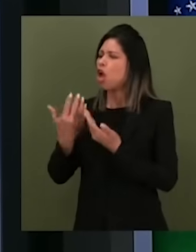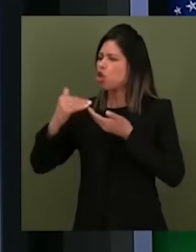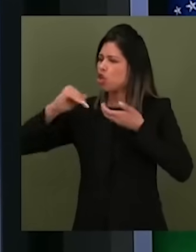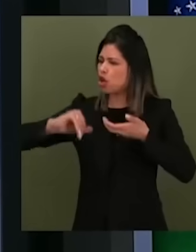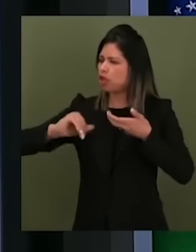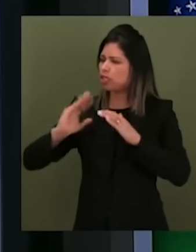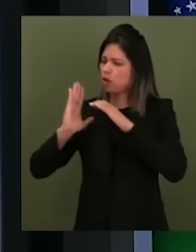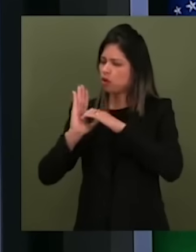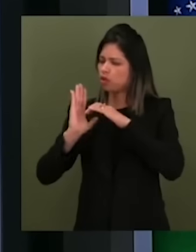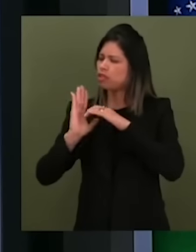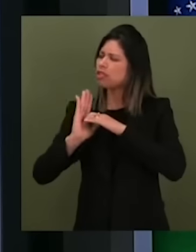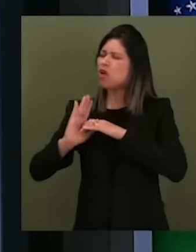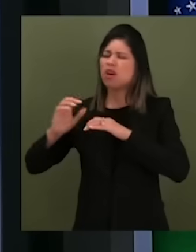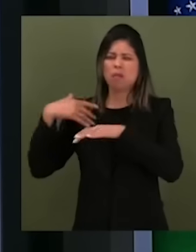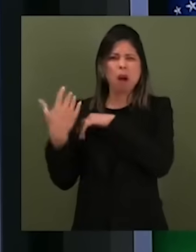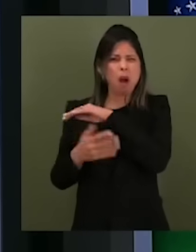Nós reconstruímos.